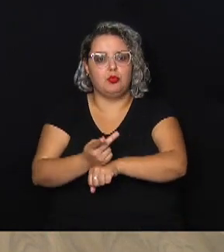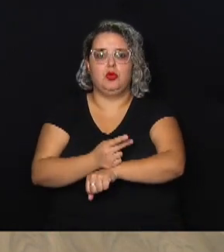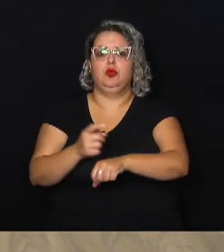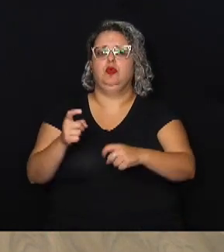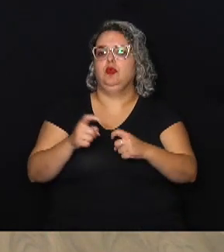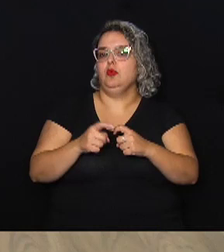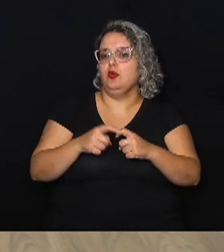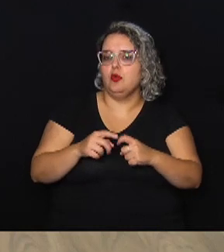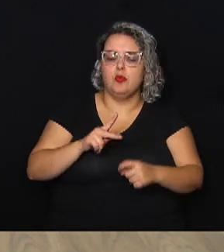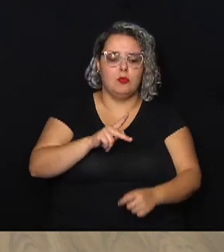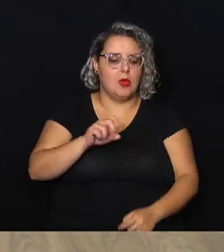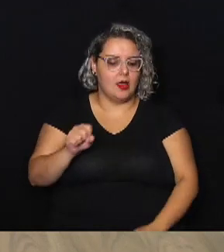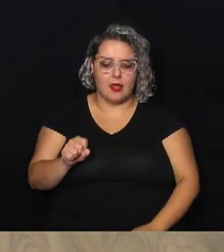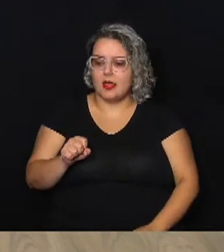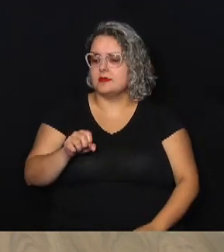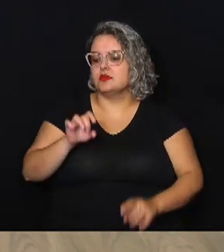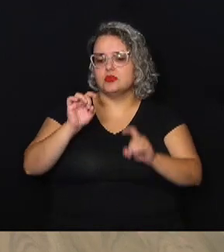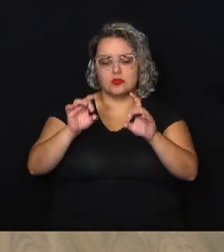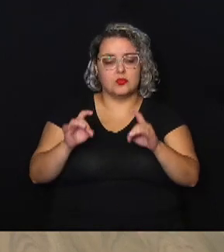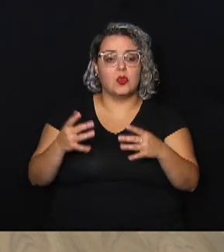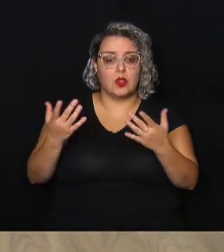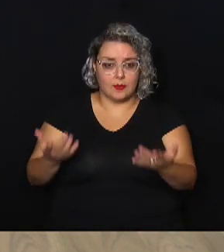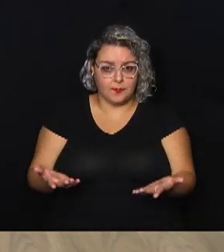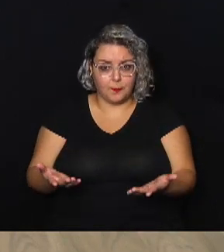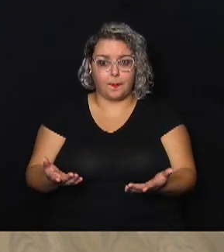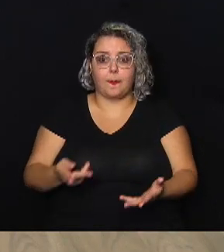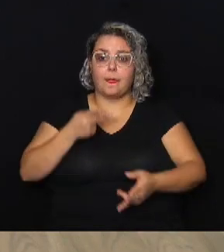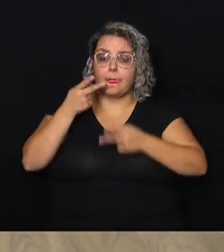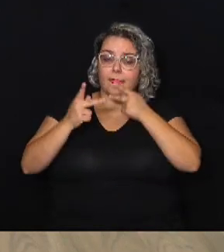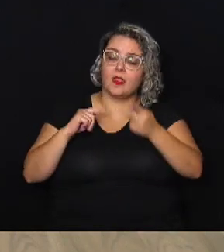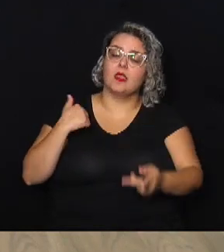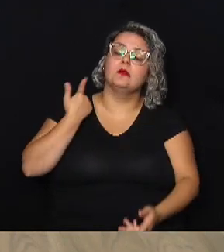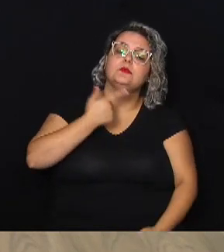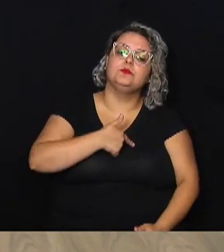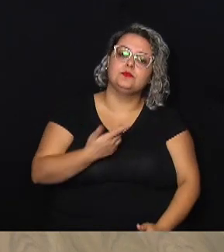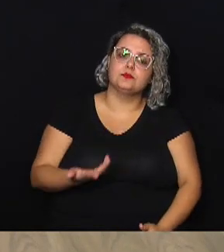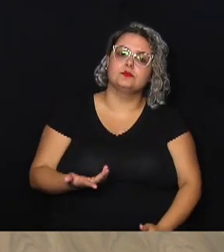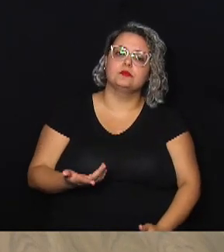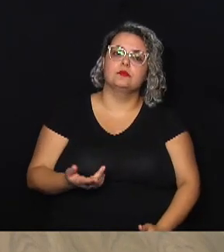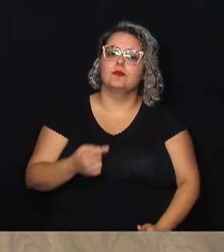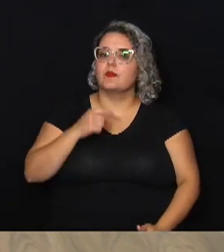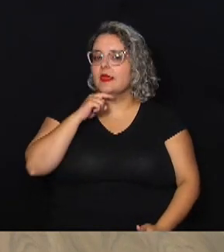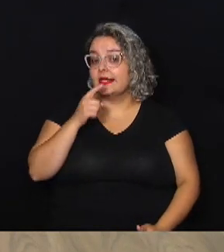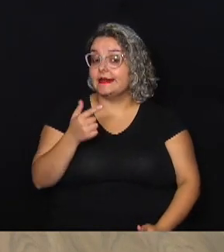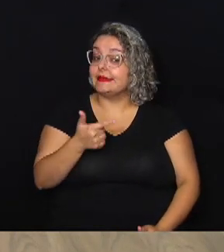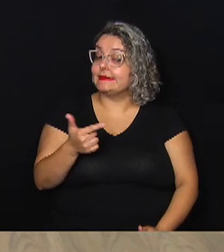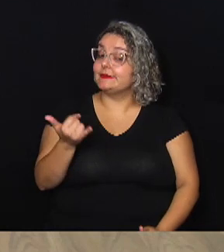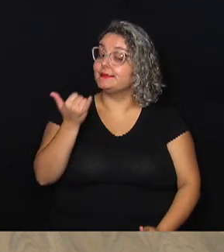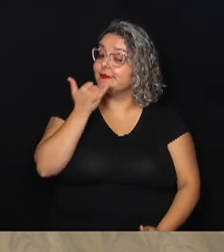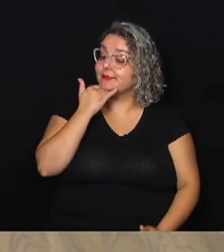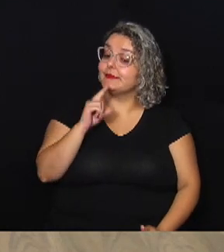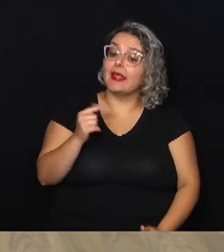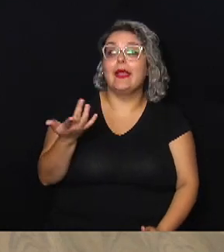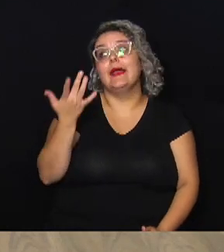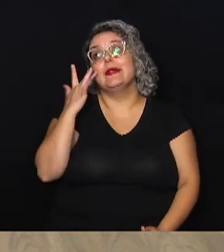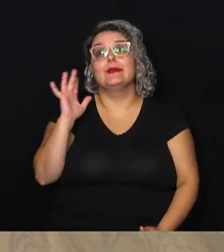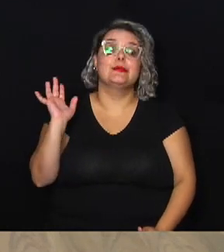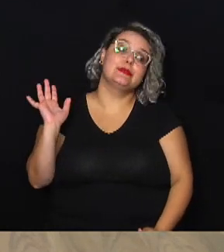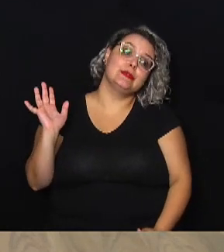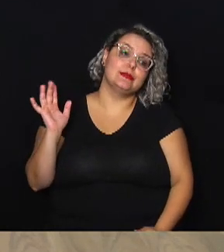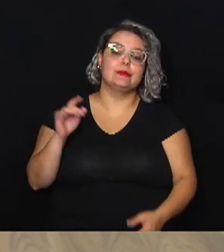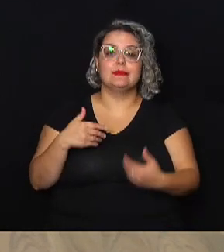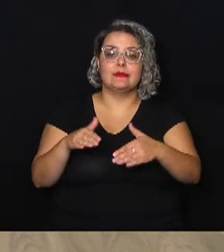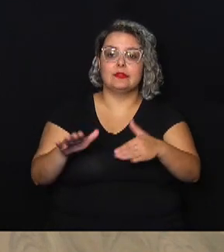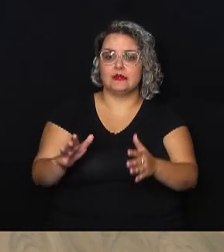um pronto-socorro, um especialista, enfim, reforça para a gente, para ninguém ter desculpa, né? Para falar, eu não sabia e fui